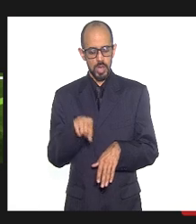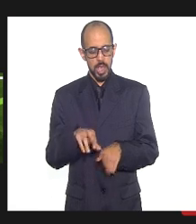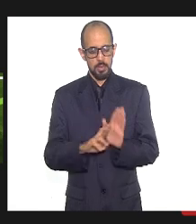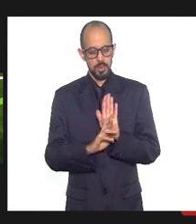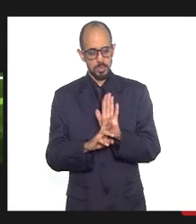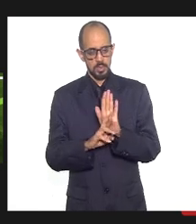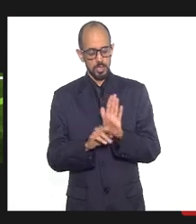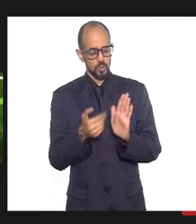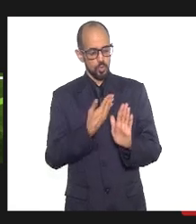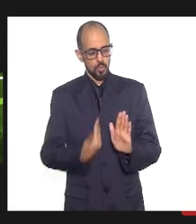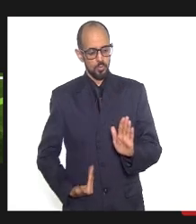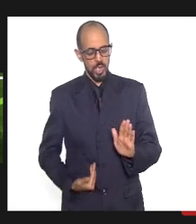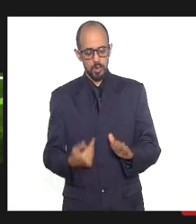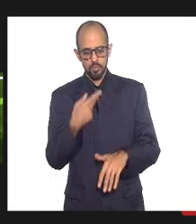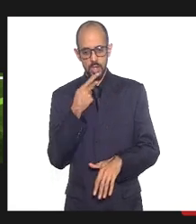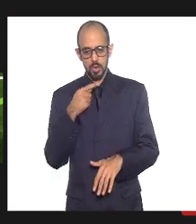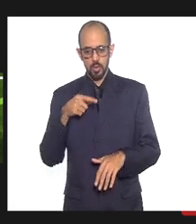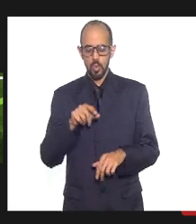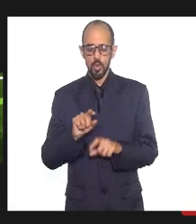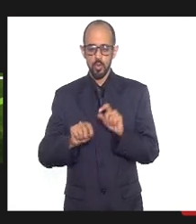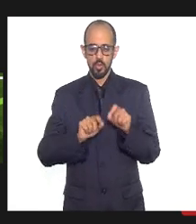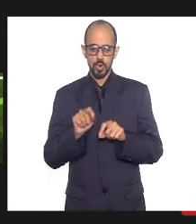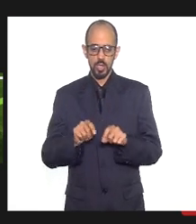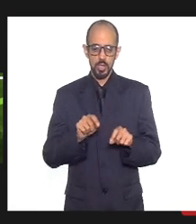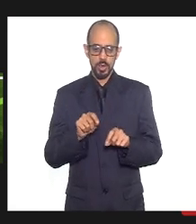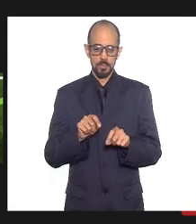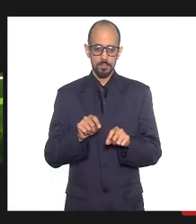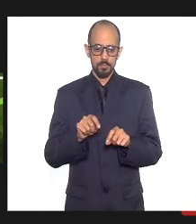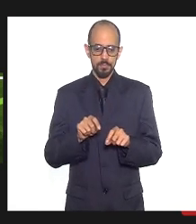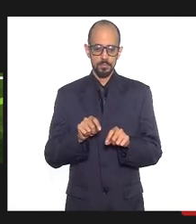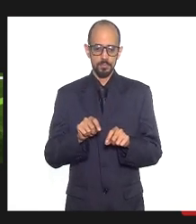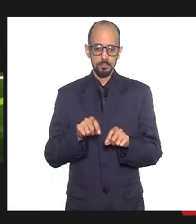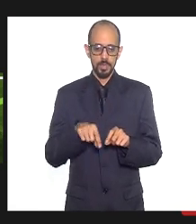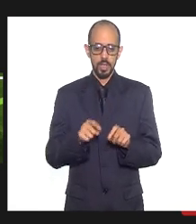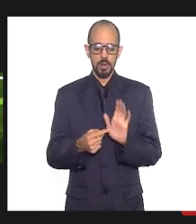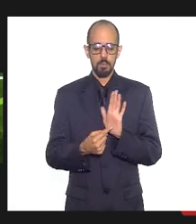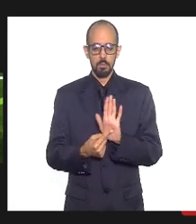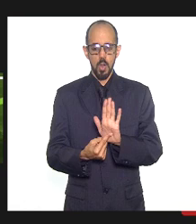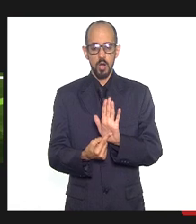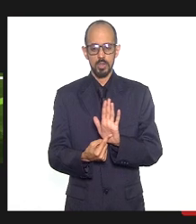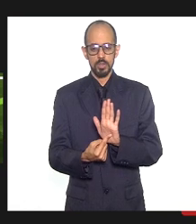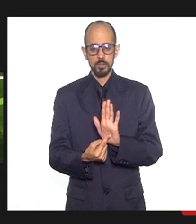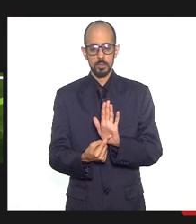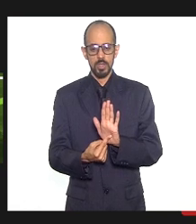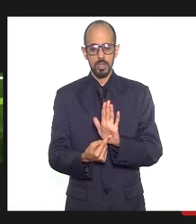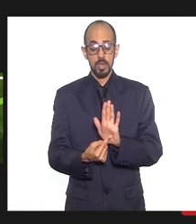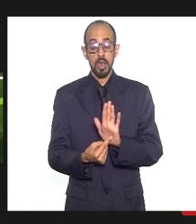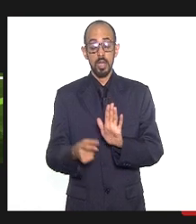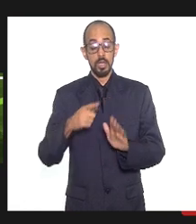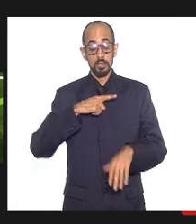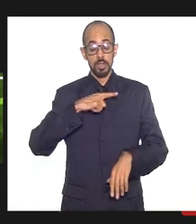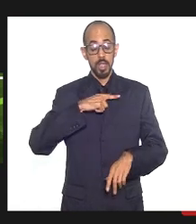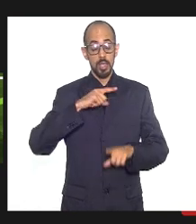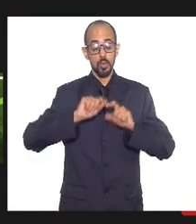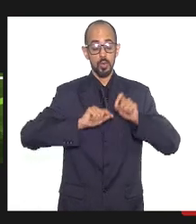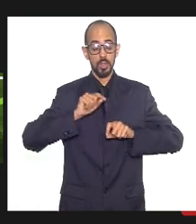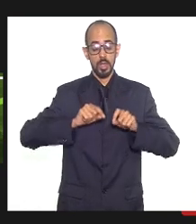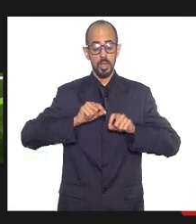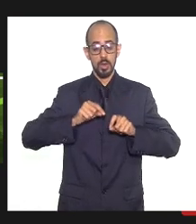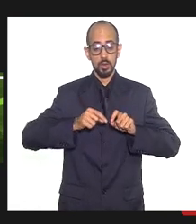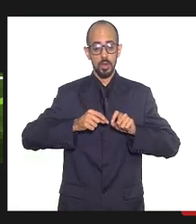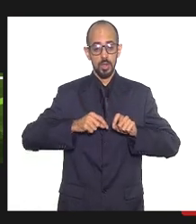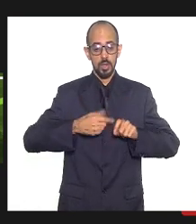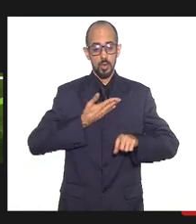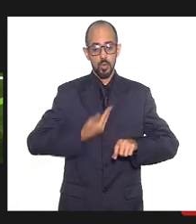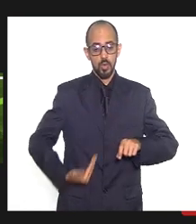dizia isso, né? Que ele traz um indicativo do governador de que ele quer um governo